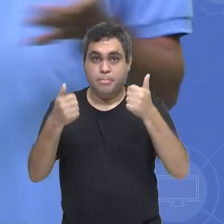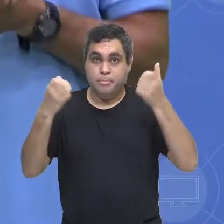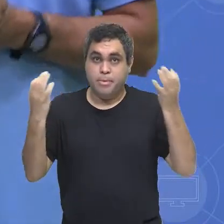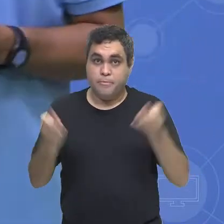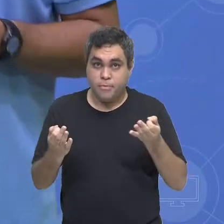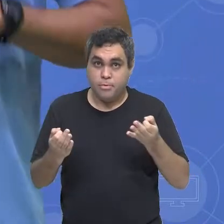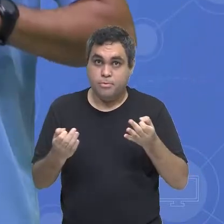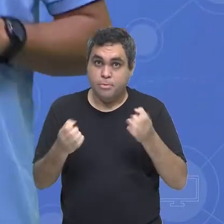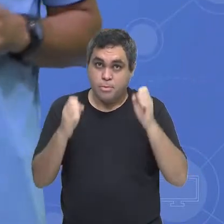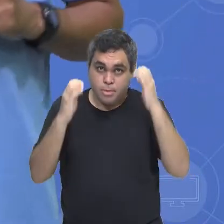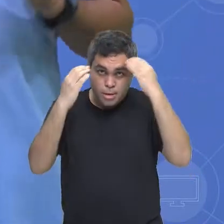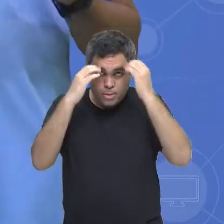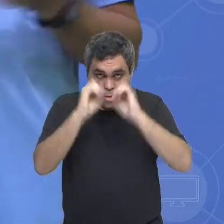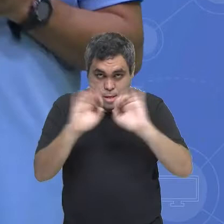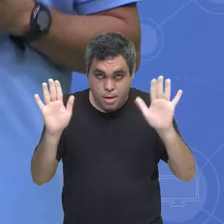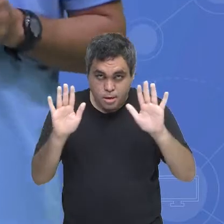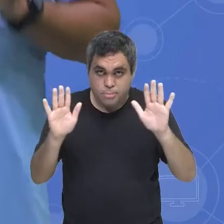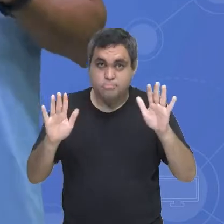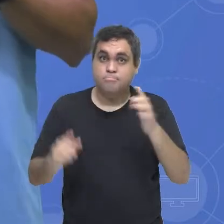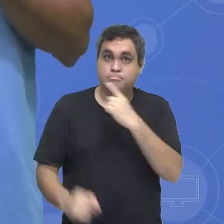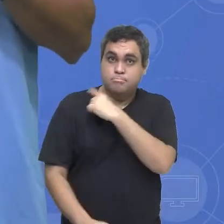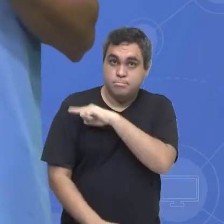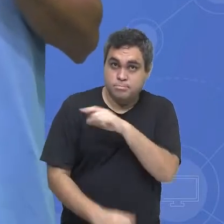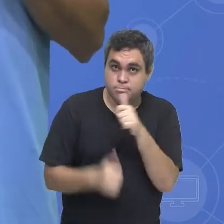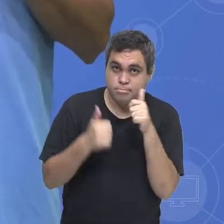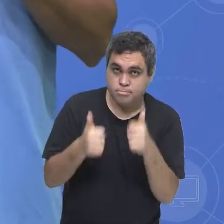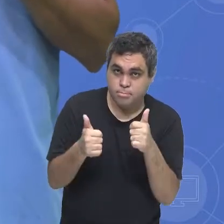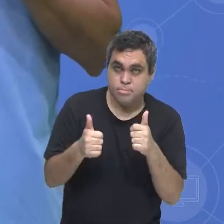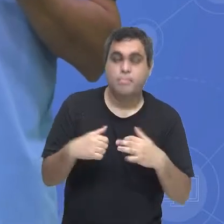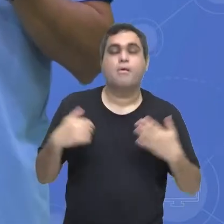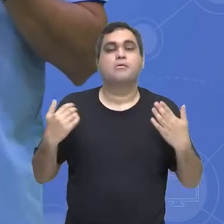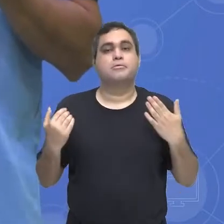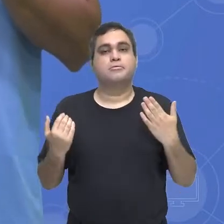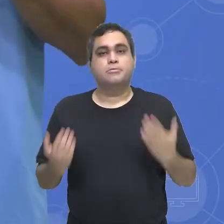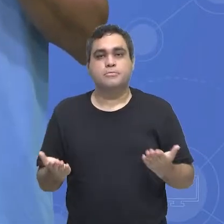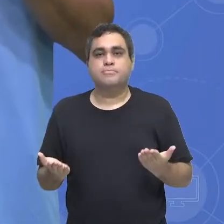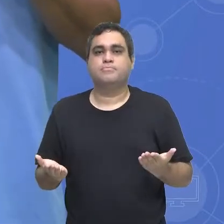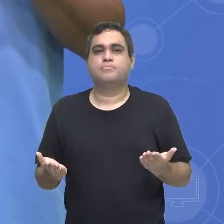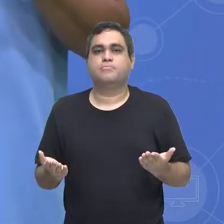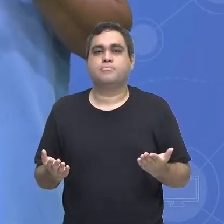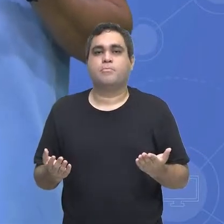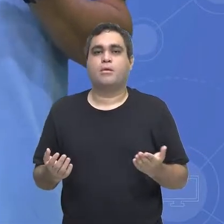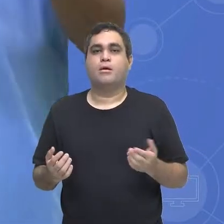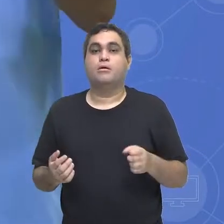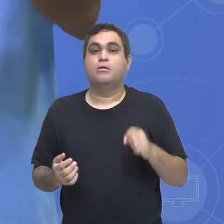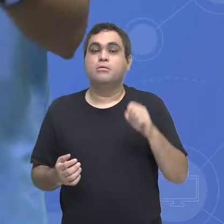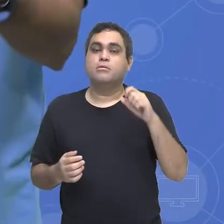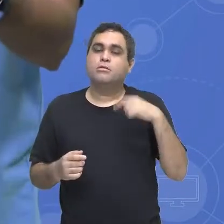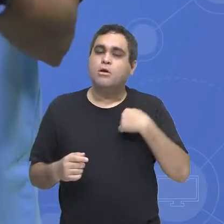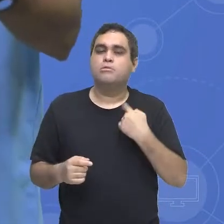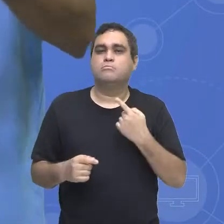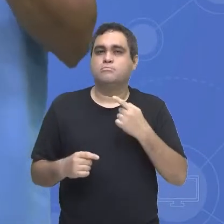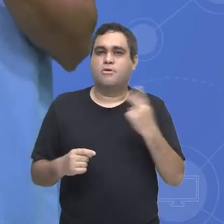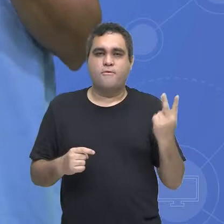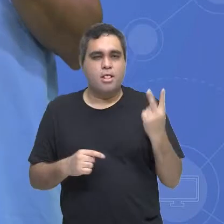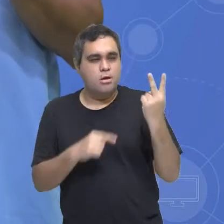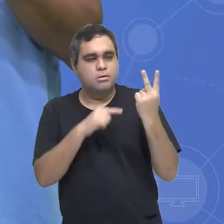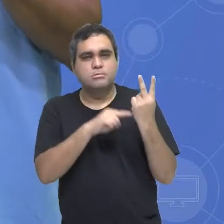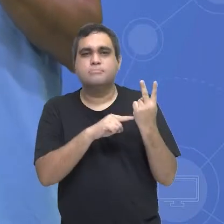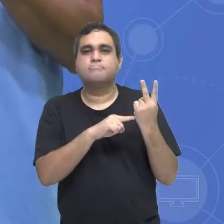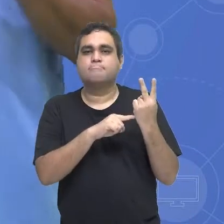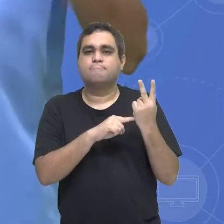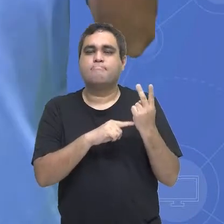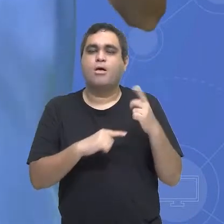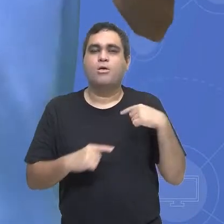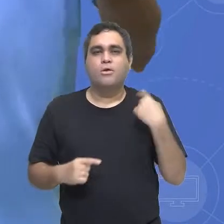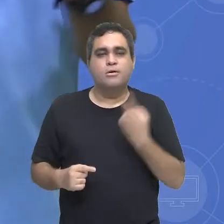aqui? Turminha da primeira série, muito bem. Agora, se nós, dentro desses valores, nós ficamos